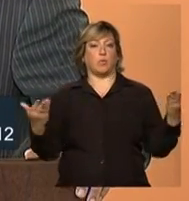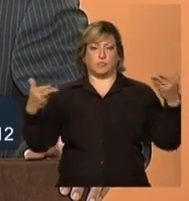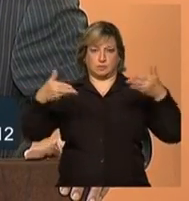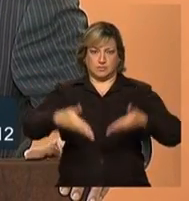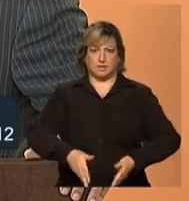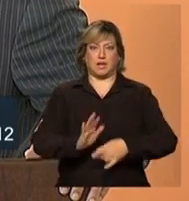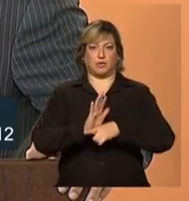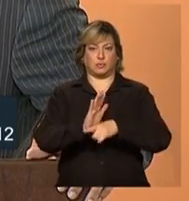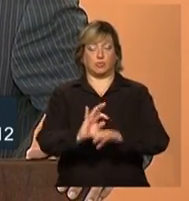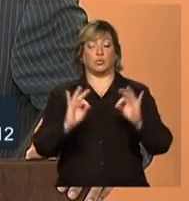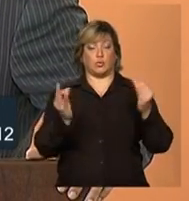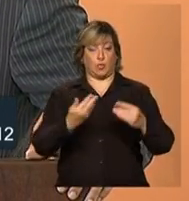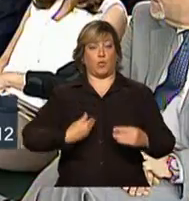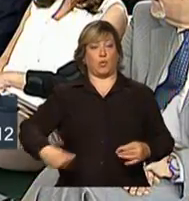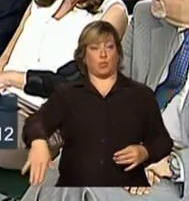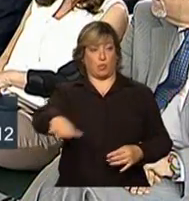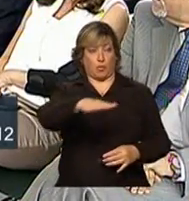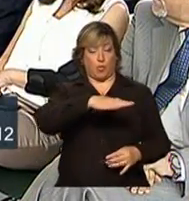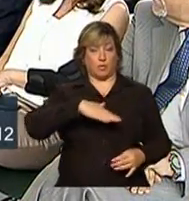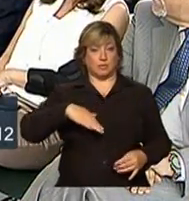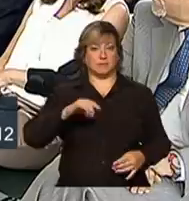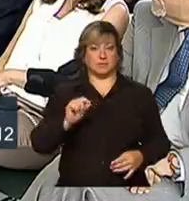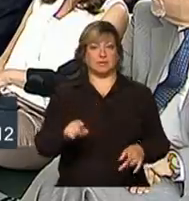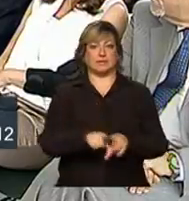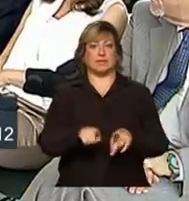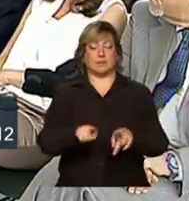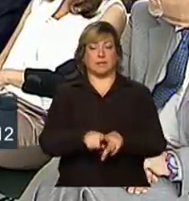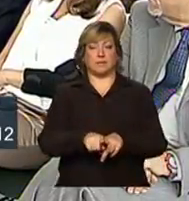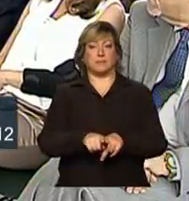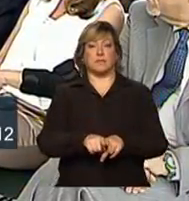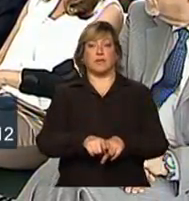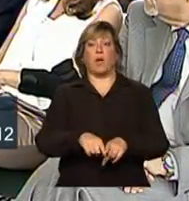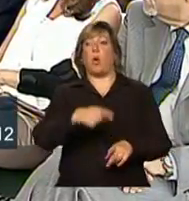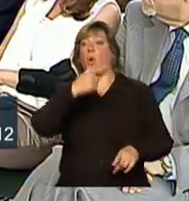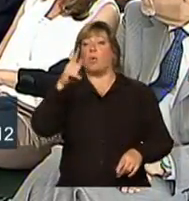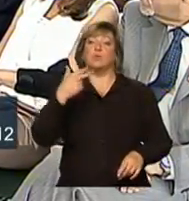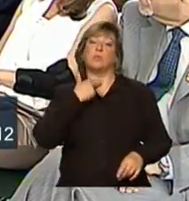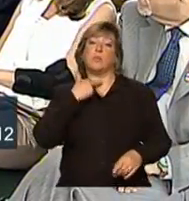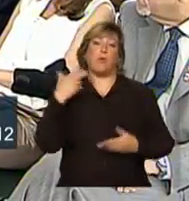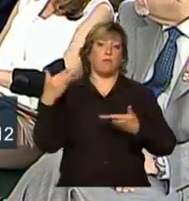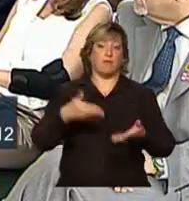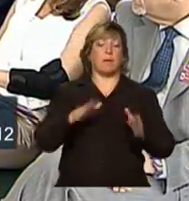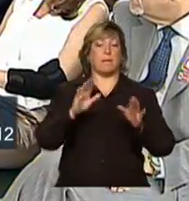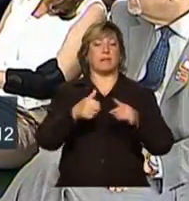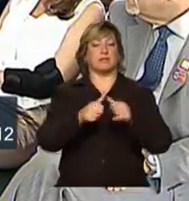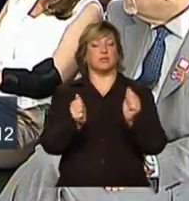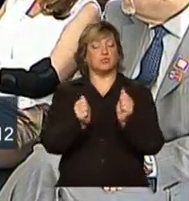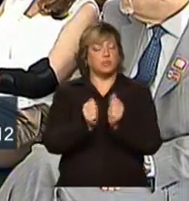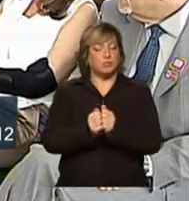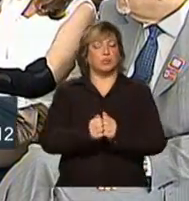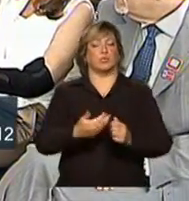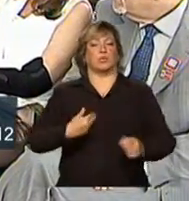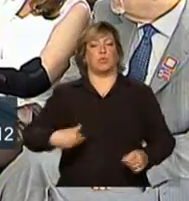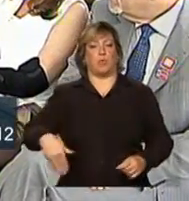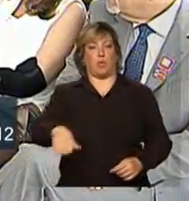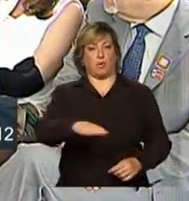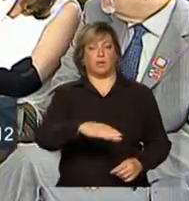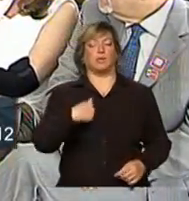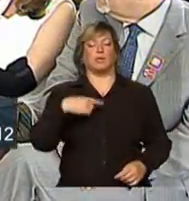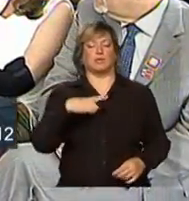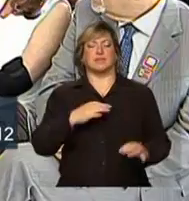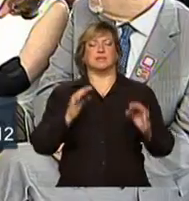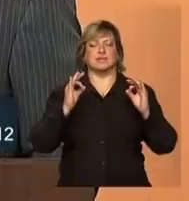de todos nós, e ainda dos que não puderam vir, mas que estarão conosco. Eu